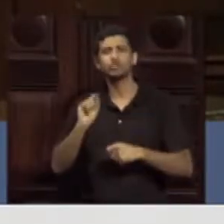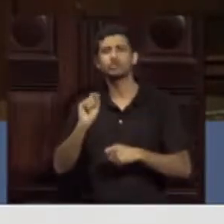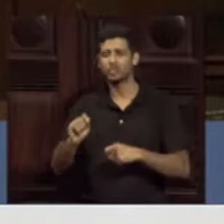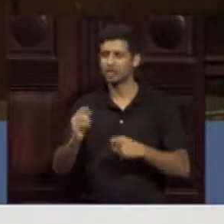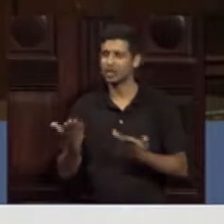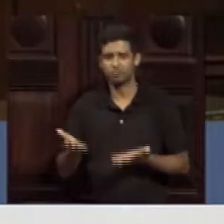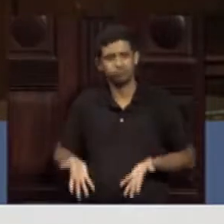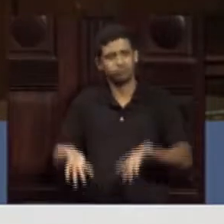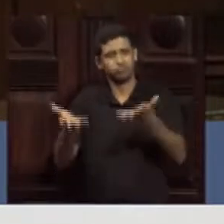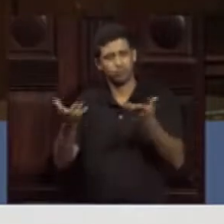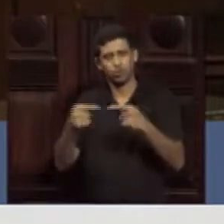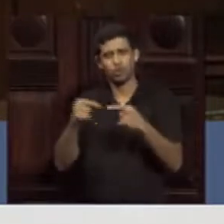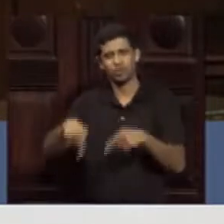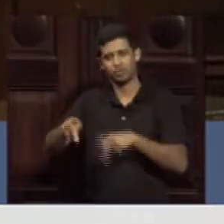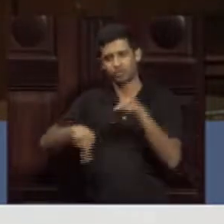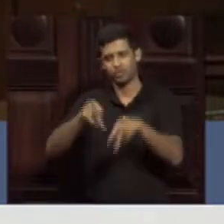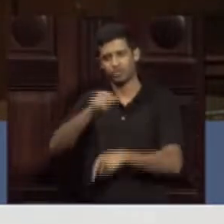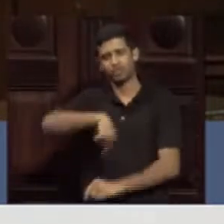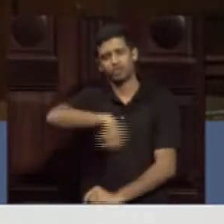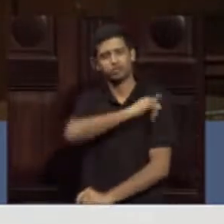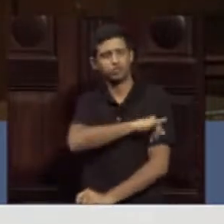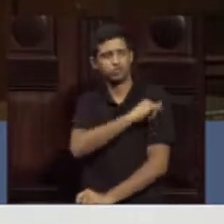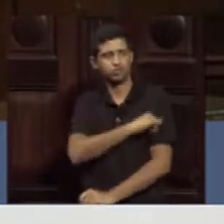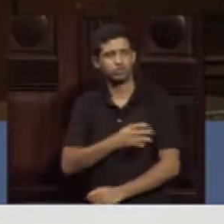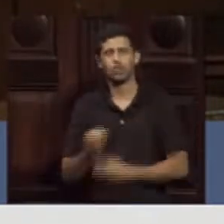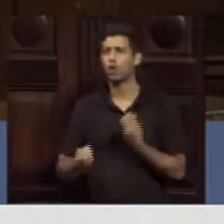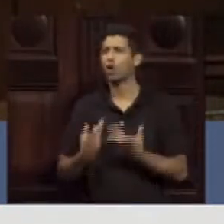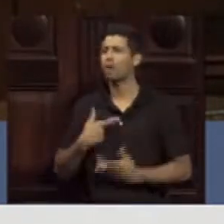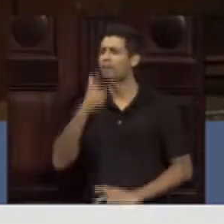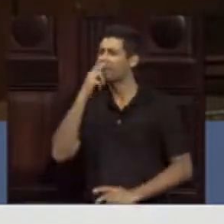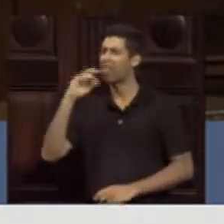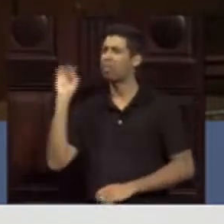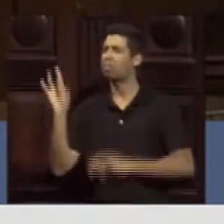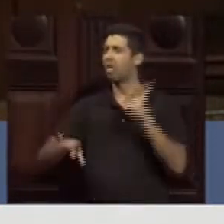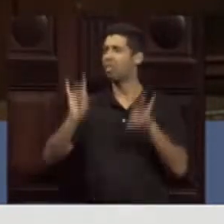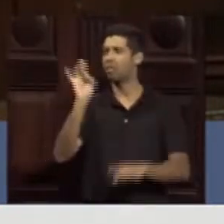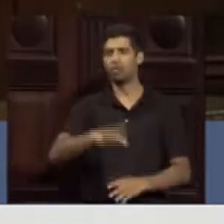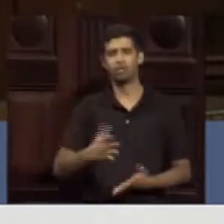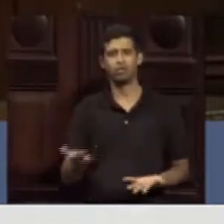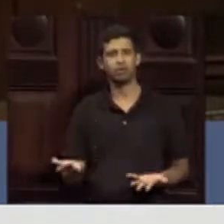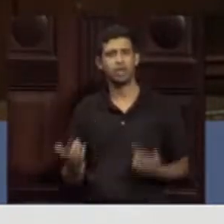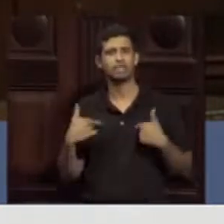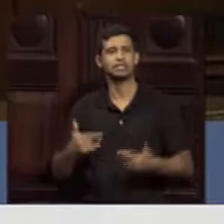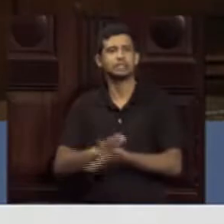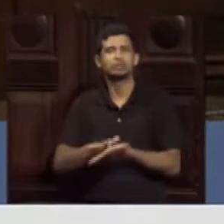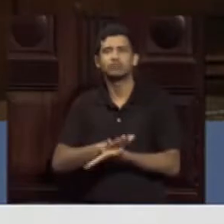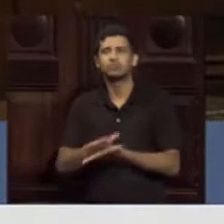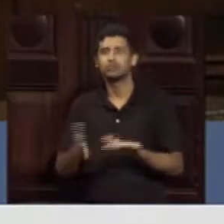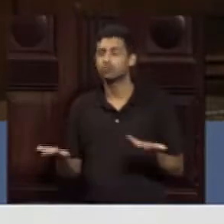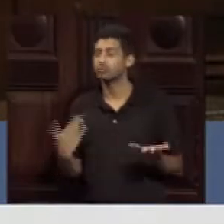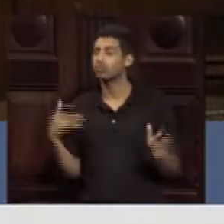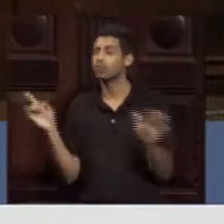servidos, que é o povo do Rio de Janeiro, num descalabro total, sem ação nenhuma? Essa pergunta eu